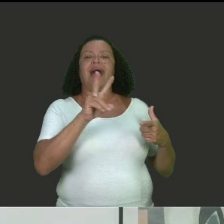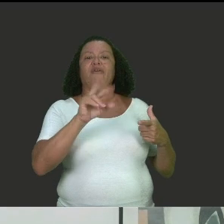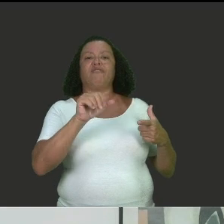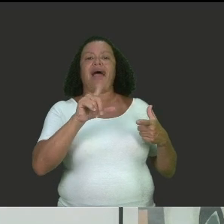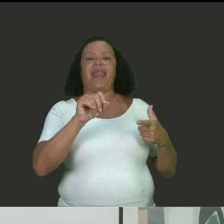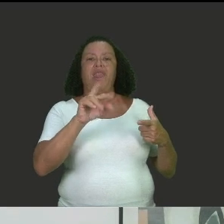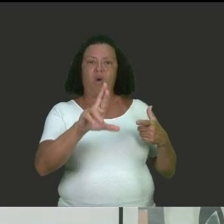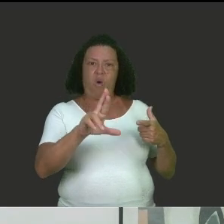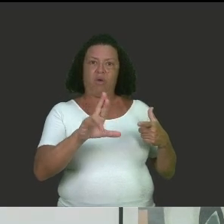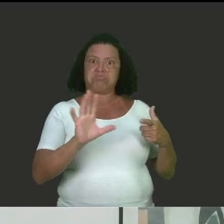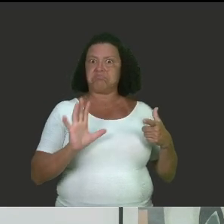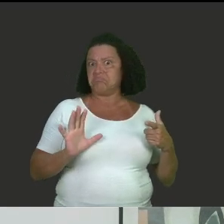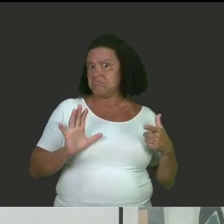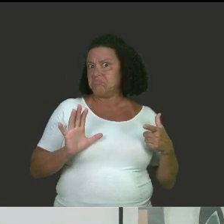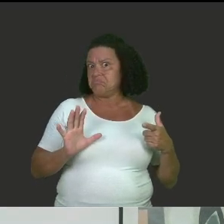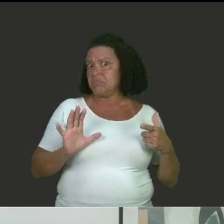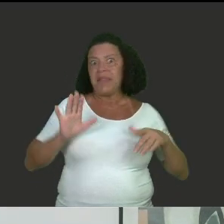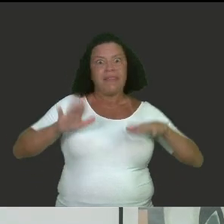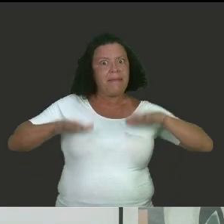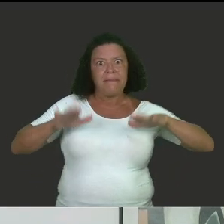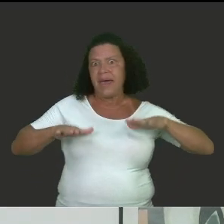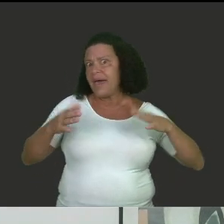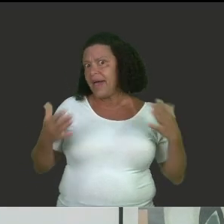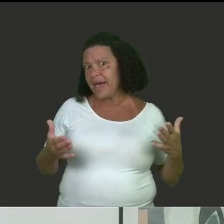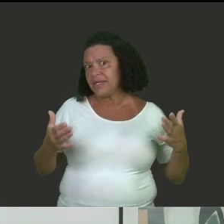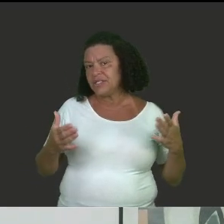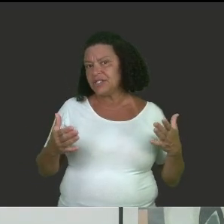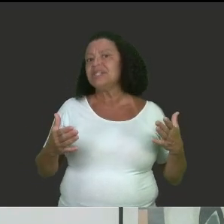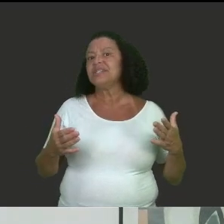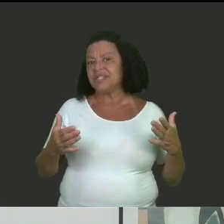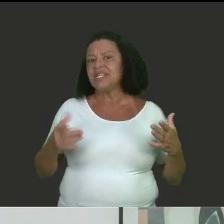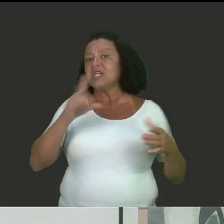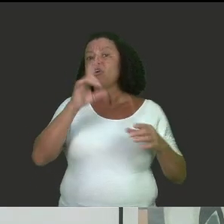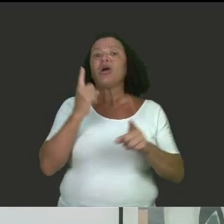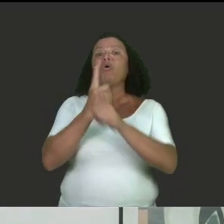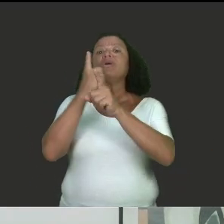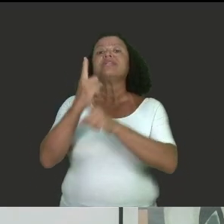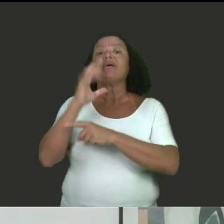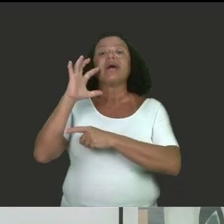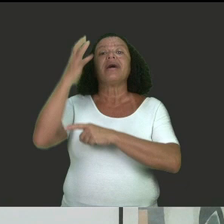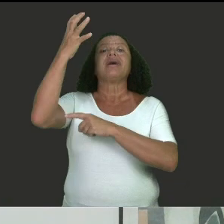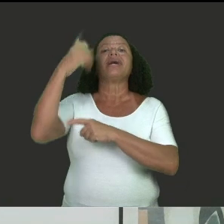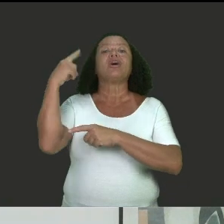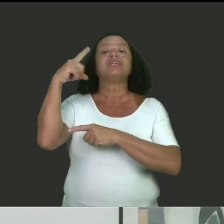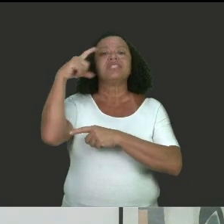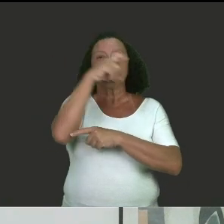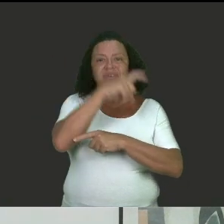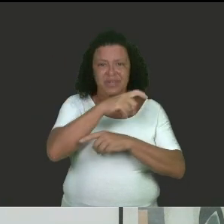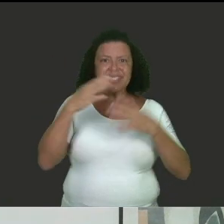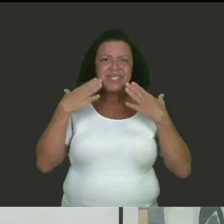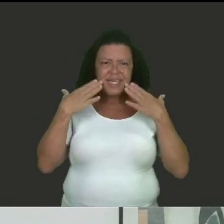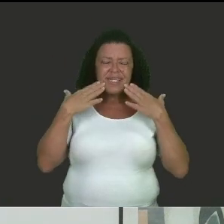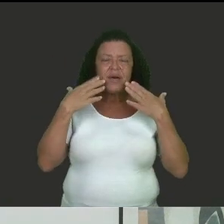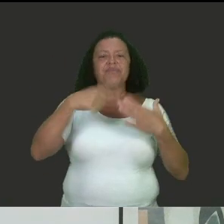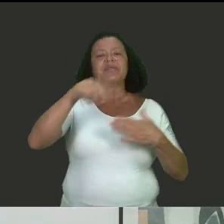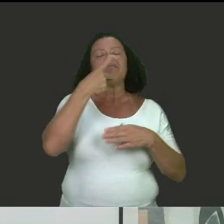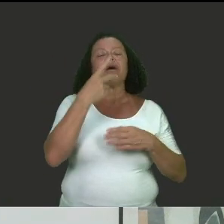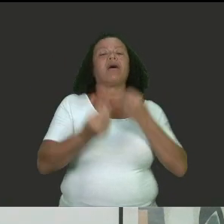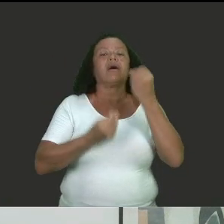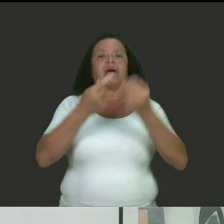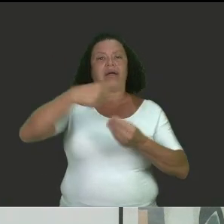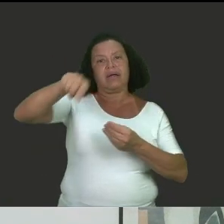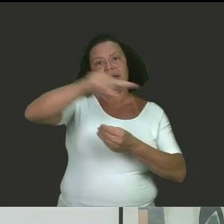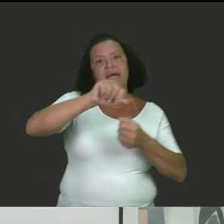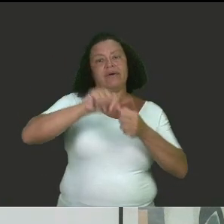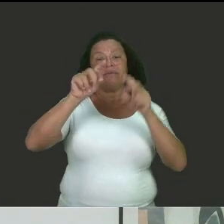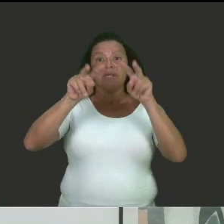pouco que a gente tem para que a gente possa encontrar solução para as nossas dificuldades, tá? Então a maneira com que a gente